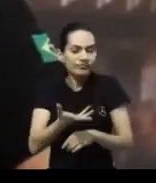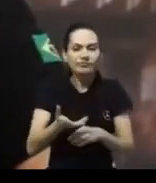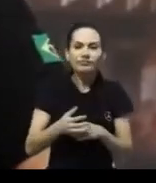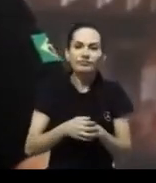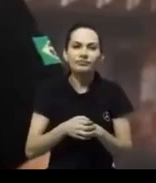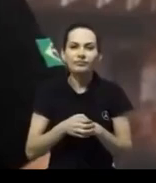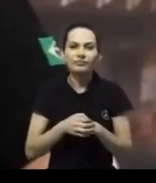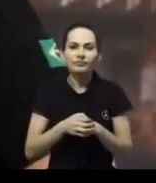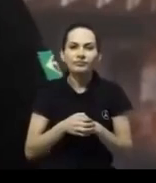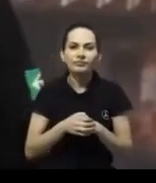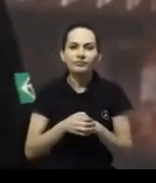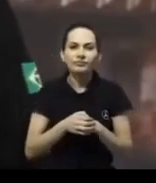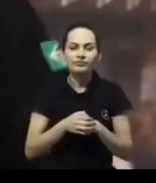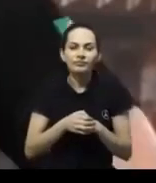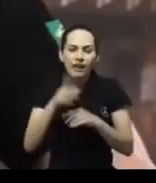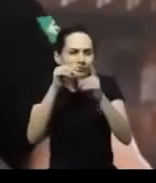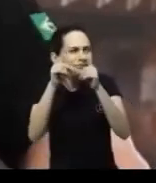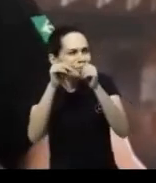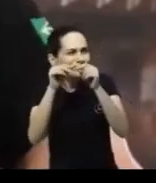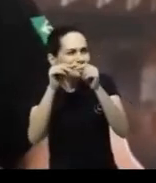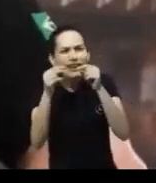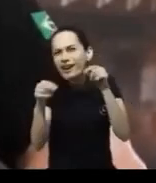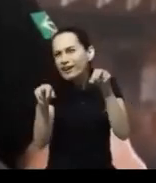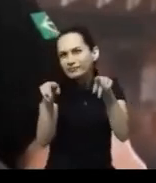a minha professora, né?